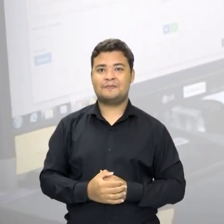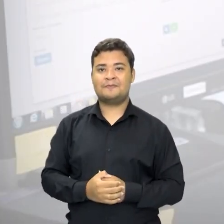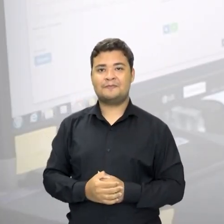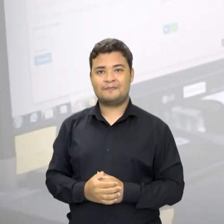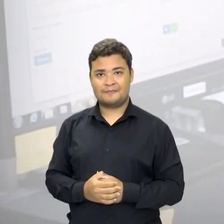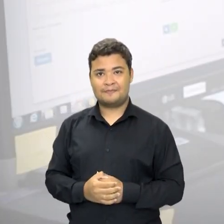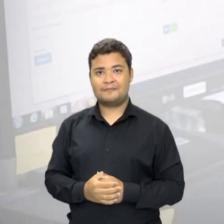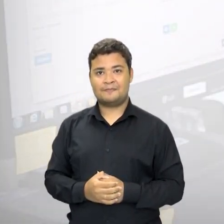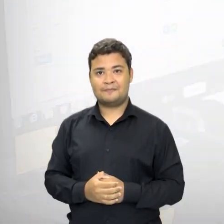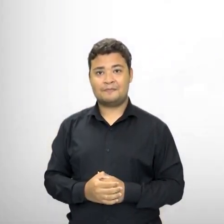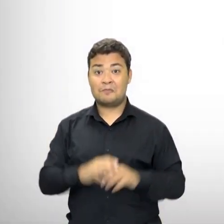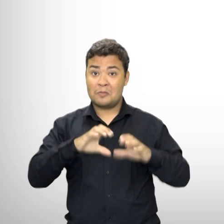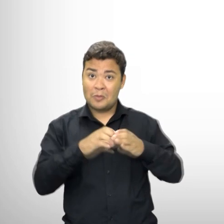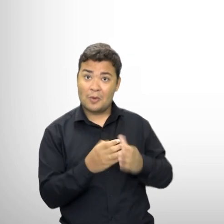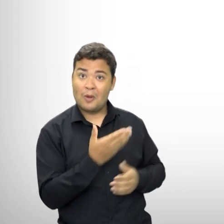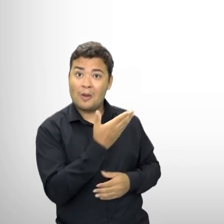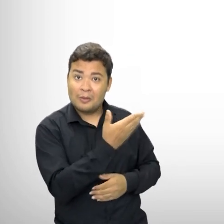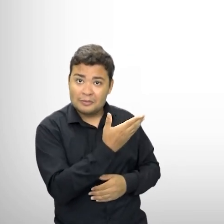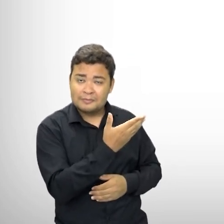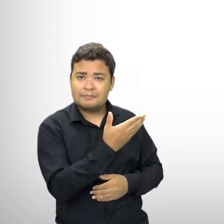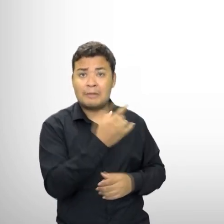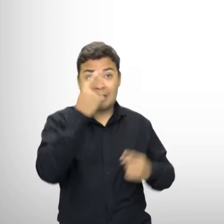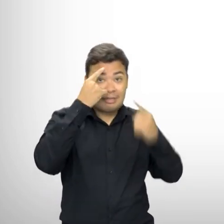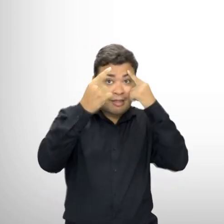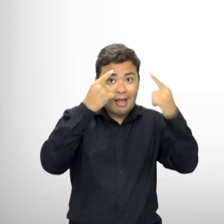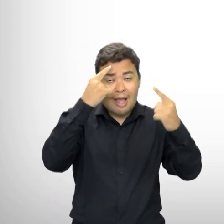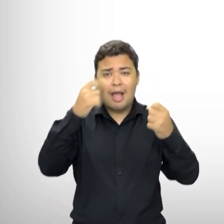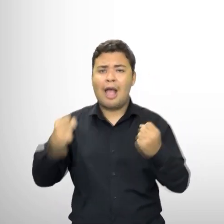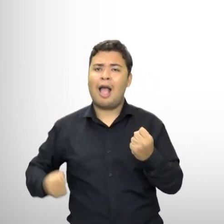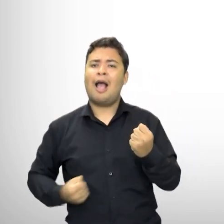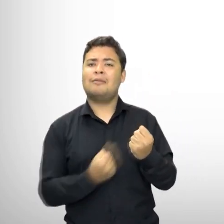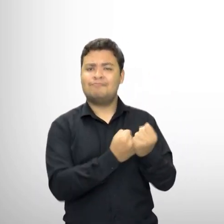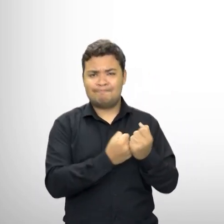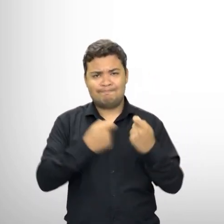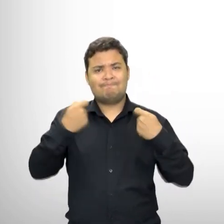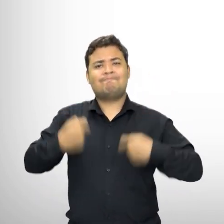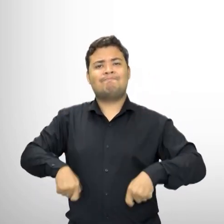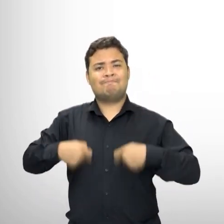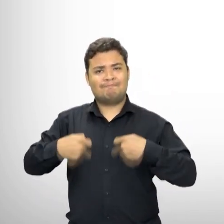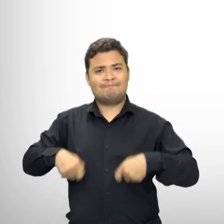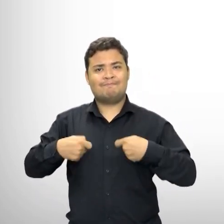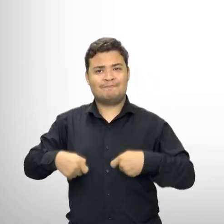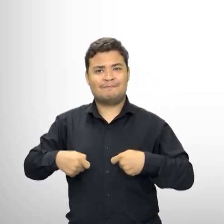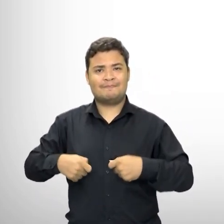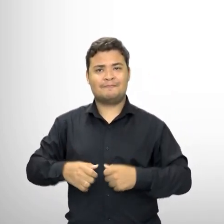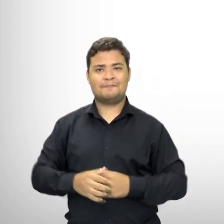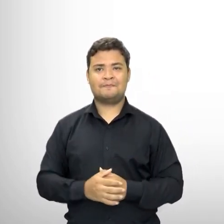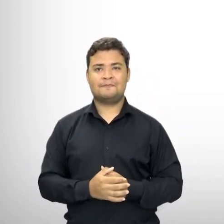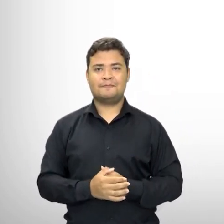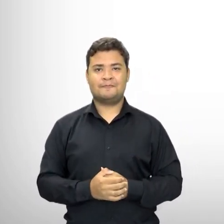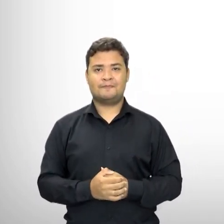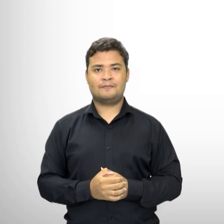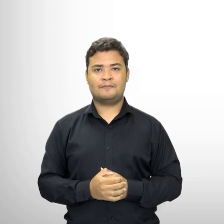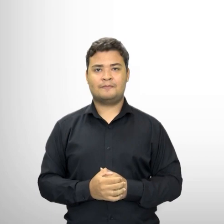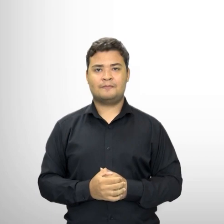3216-7300. FUNAP, porque grandes ideias precisam de apoio.